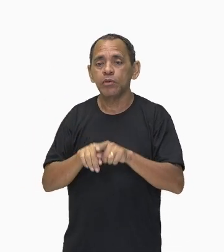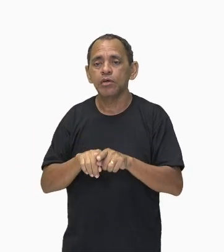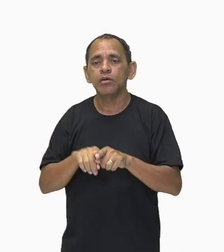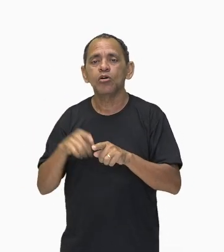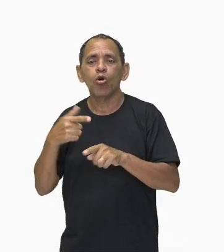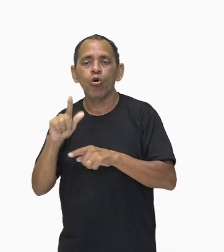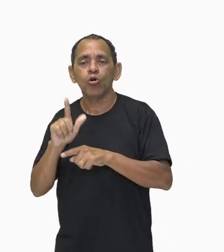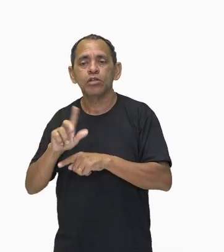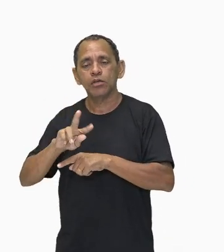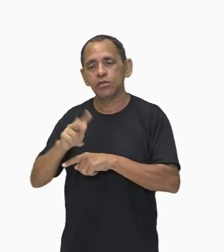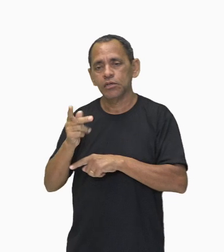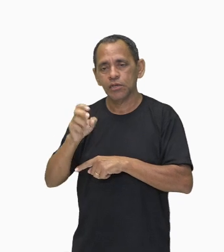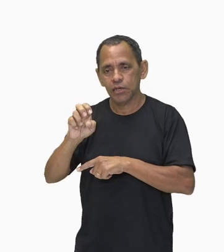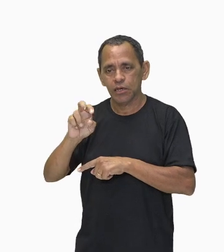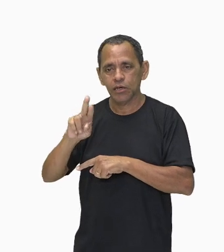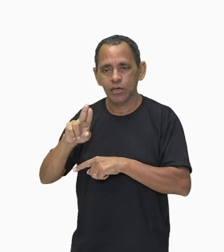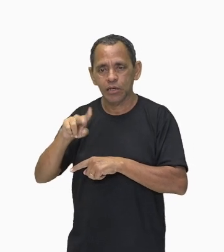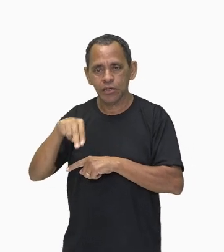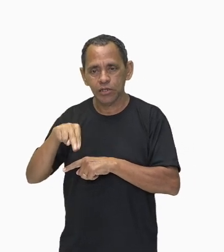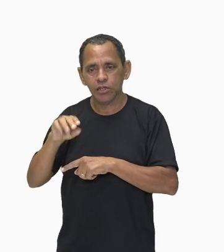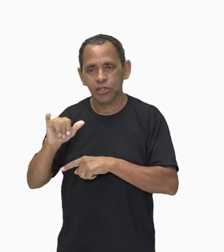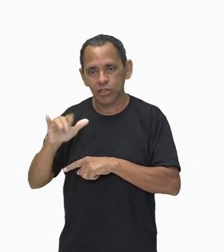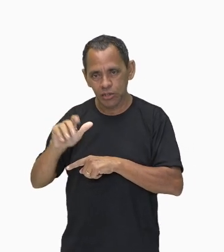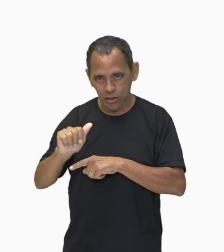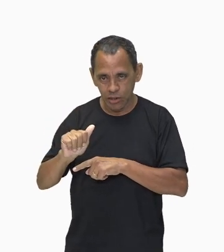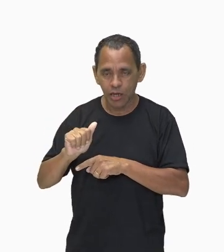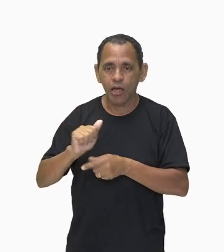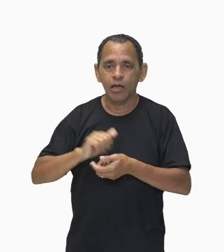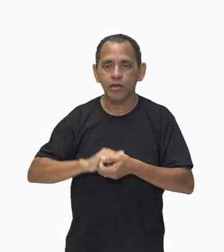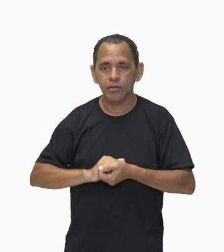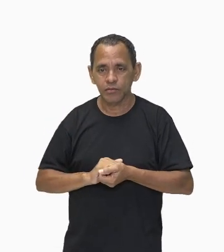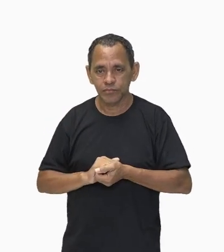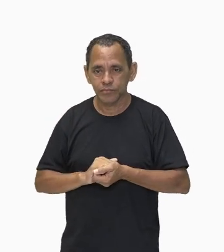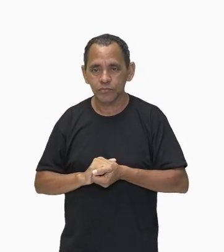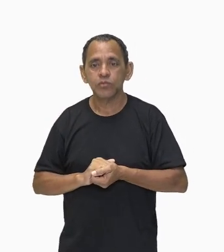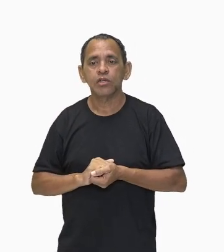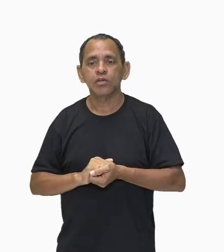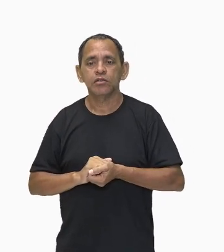obesidade, dieta inadequada, tabagismo,